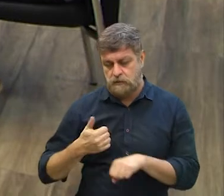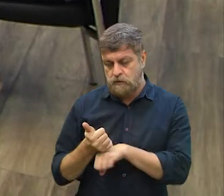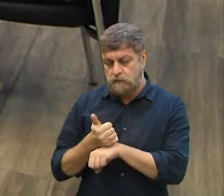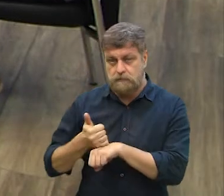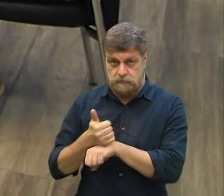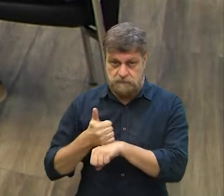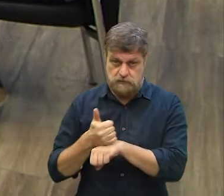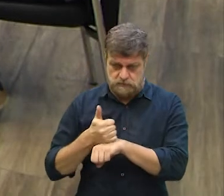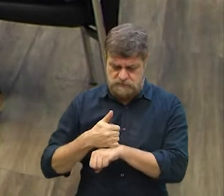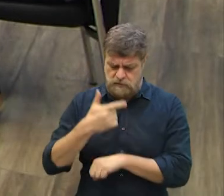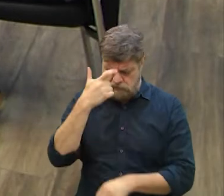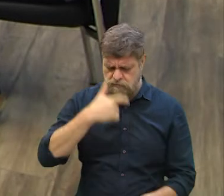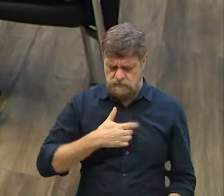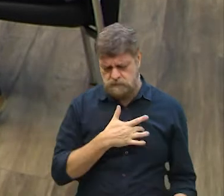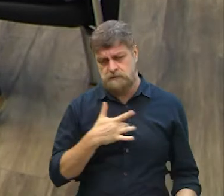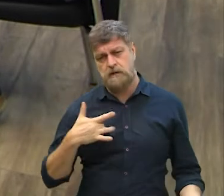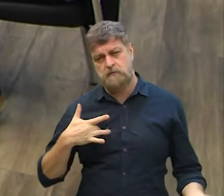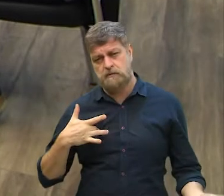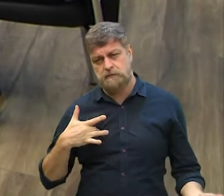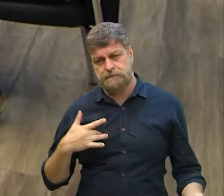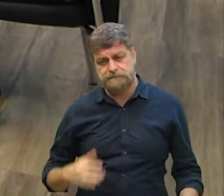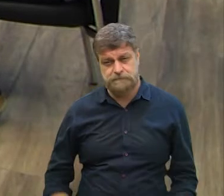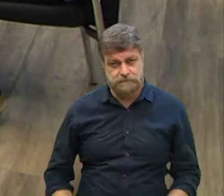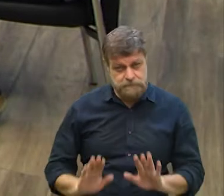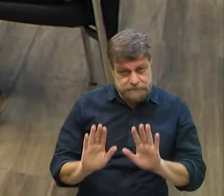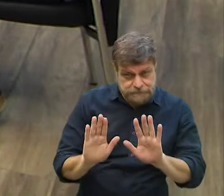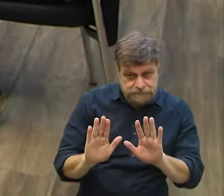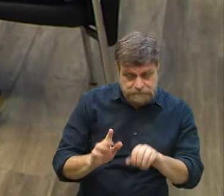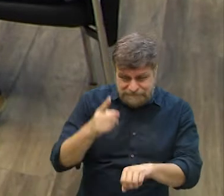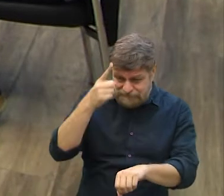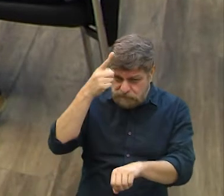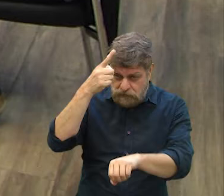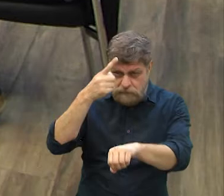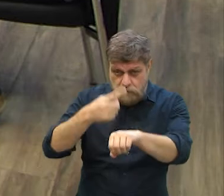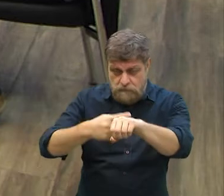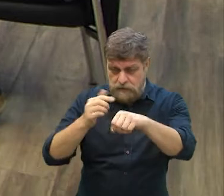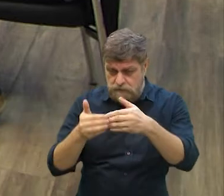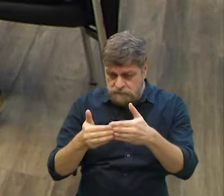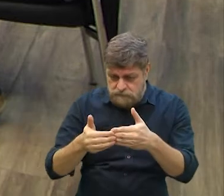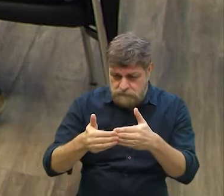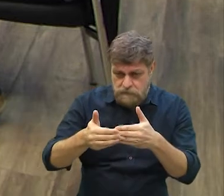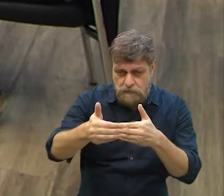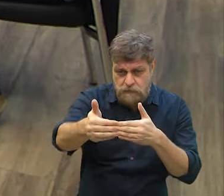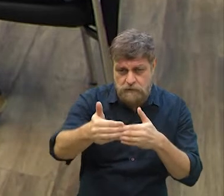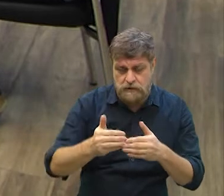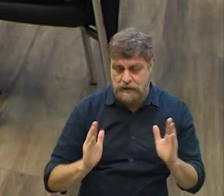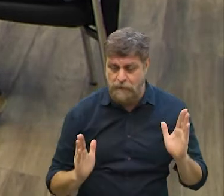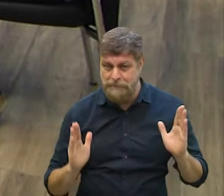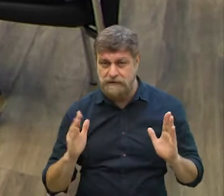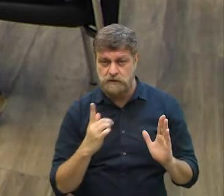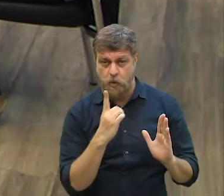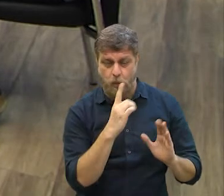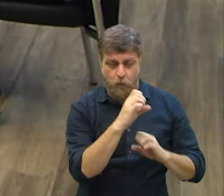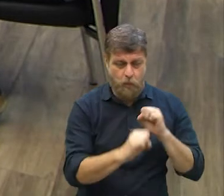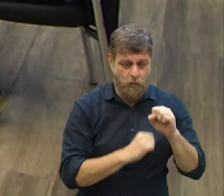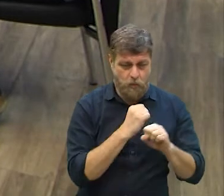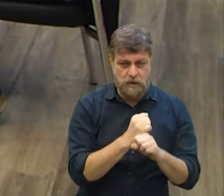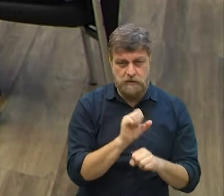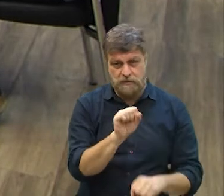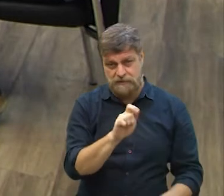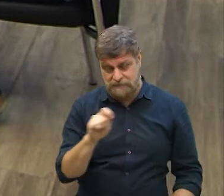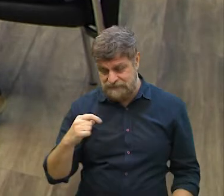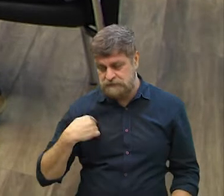um profissional da área da saúde, mas esse momento, esse 1 ano e 8 meses que nós passamos,